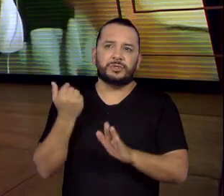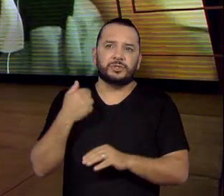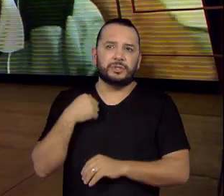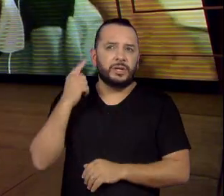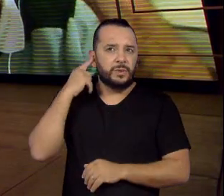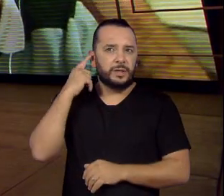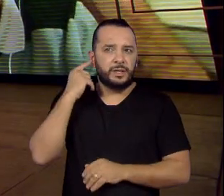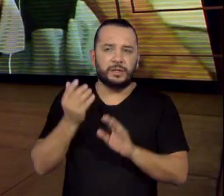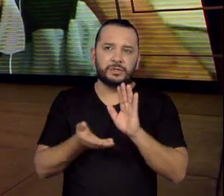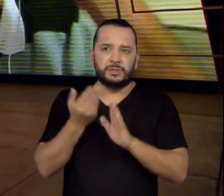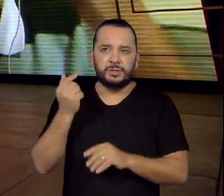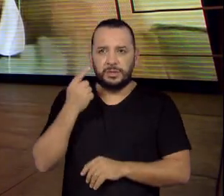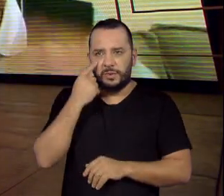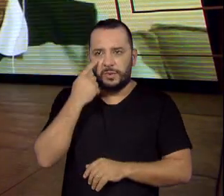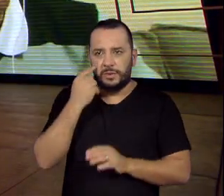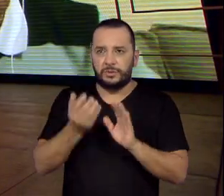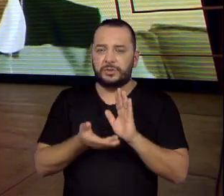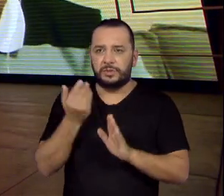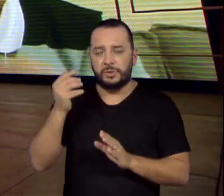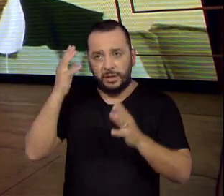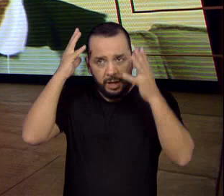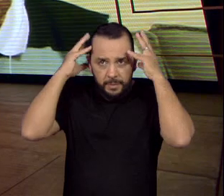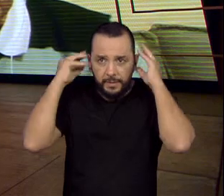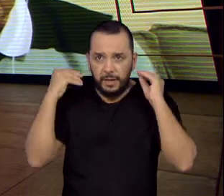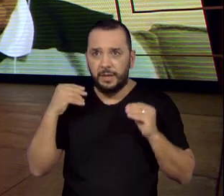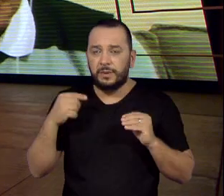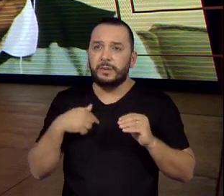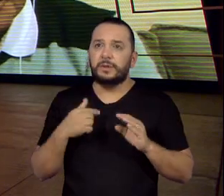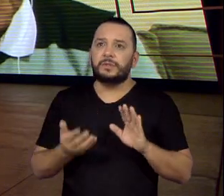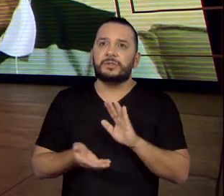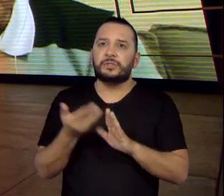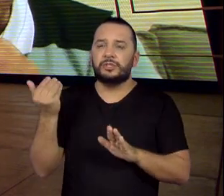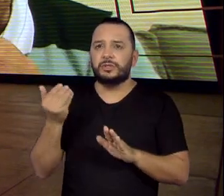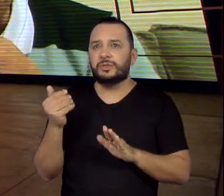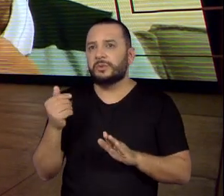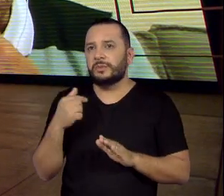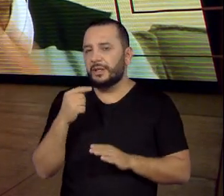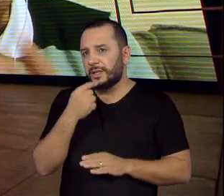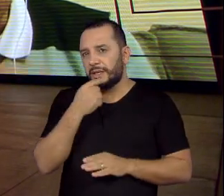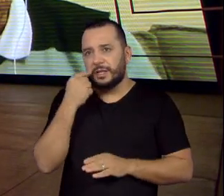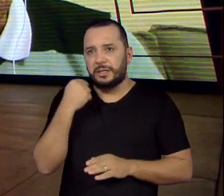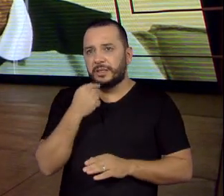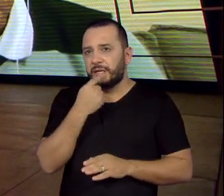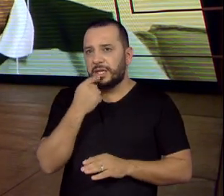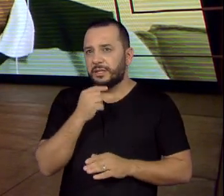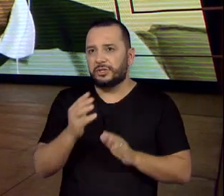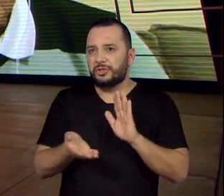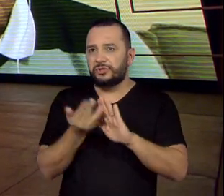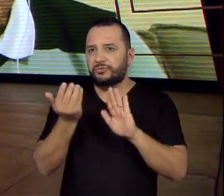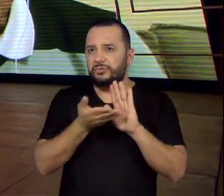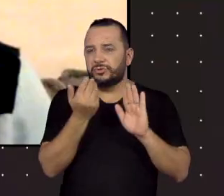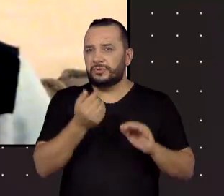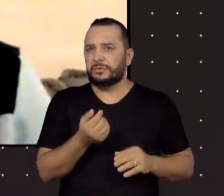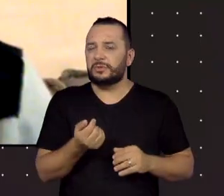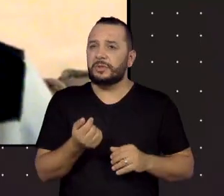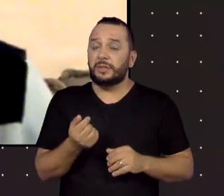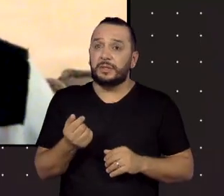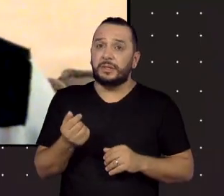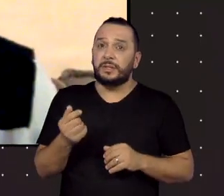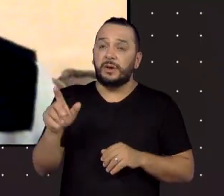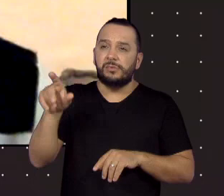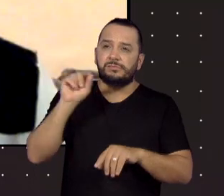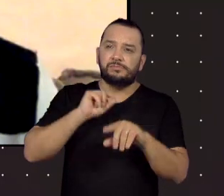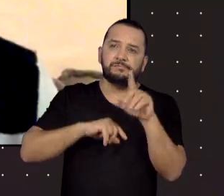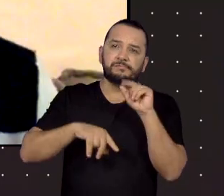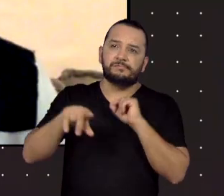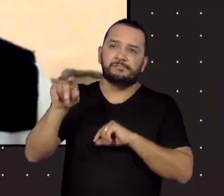outro, eu tiro o cabelo do outro, eu tiro o tique do outro, eu tiro o nariz, a boca, eu estou pegando elementos